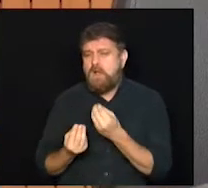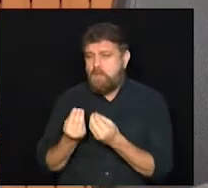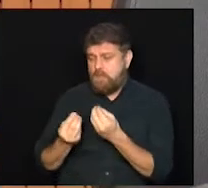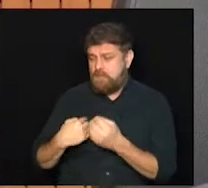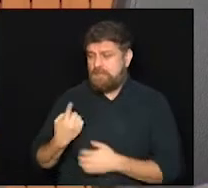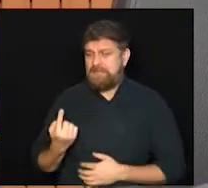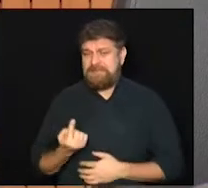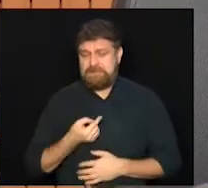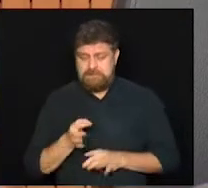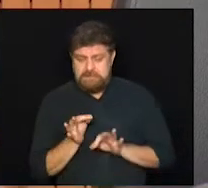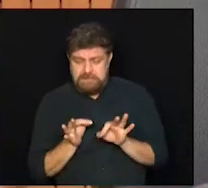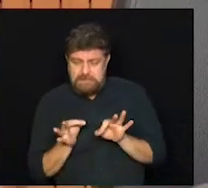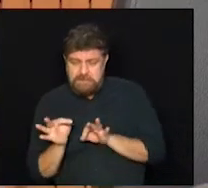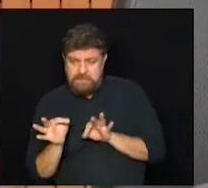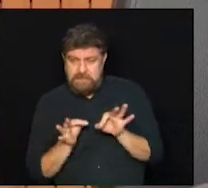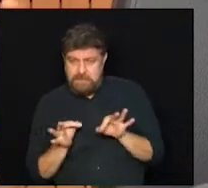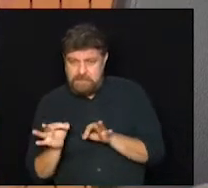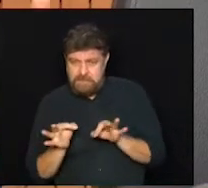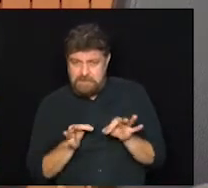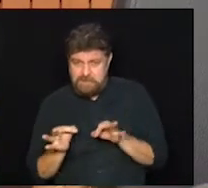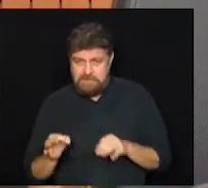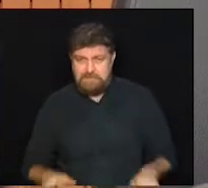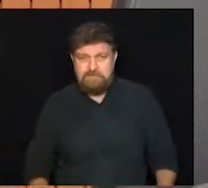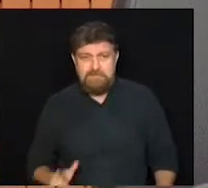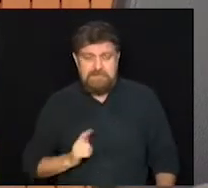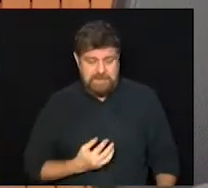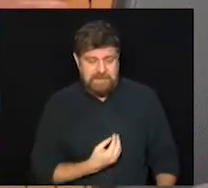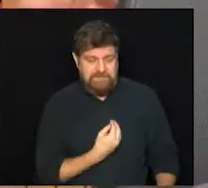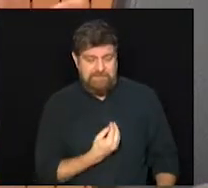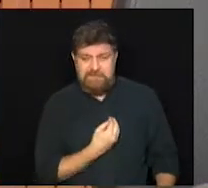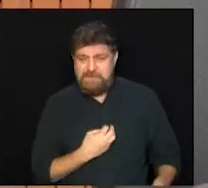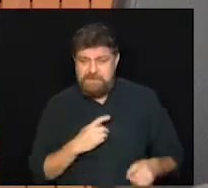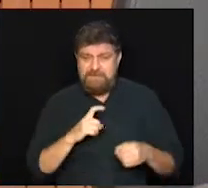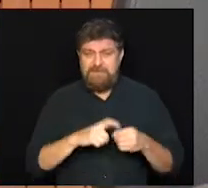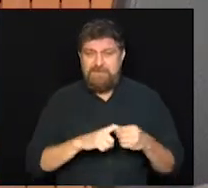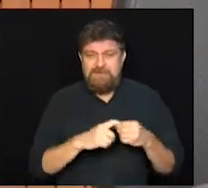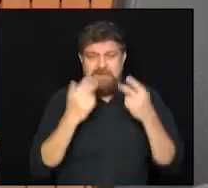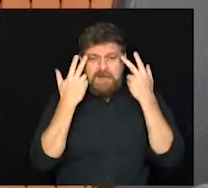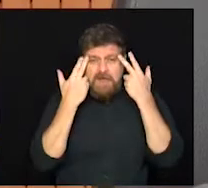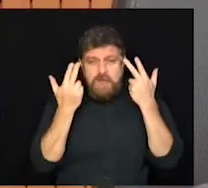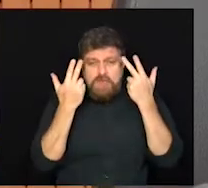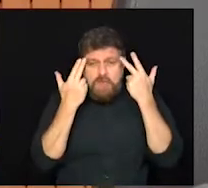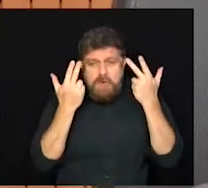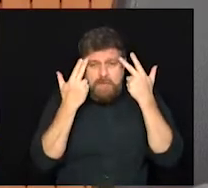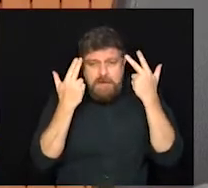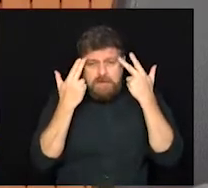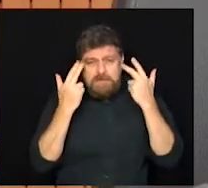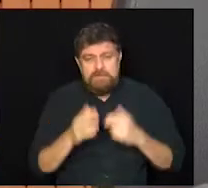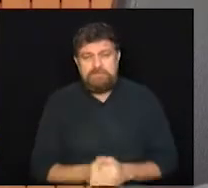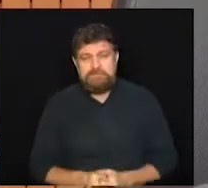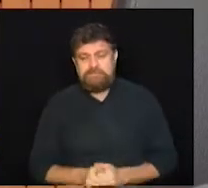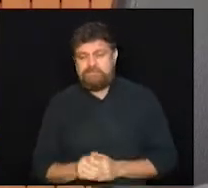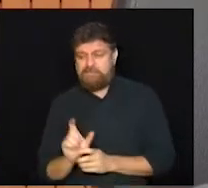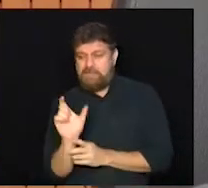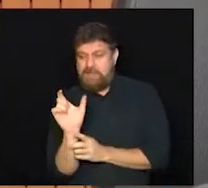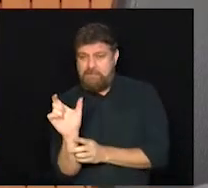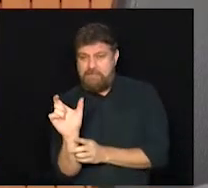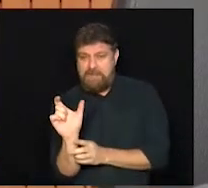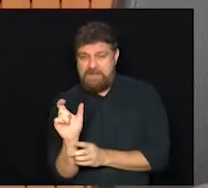se preparar para retornar à normalidade, aquilo que todos têm chamado de novo